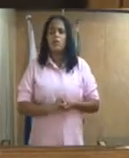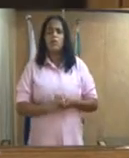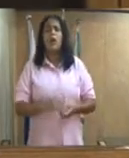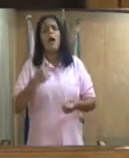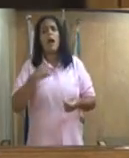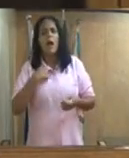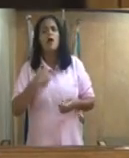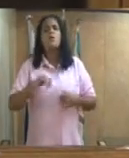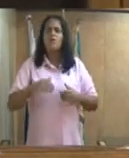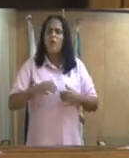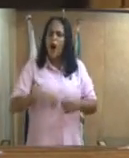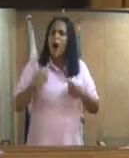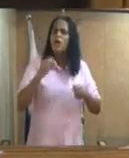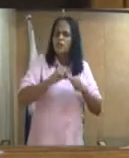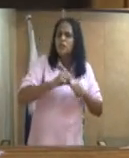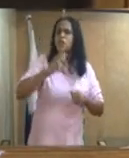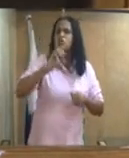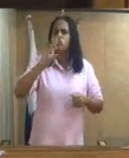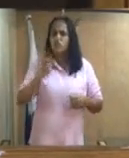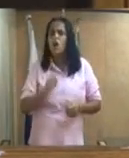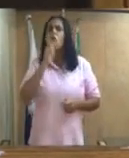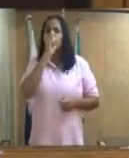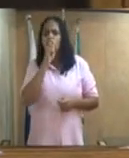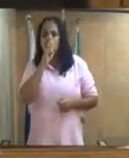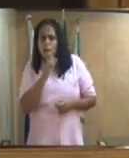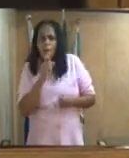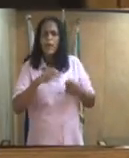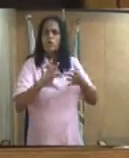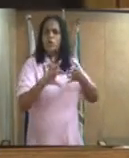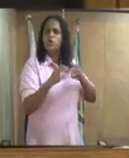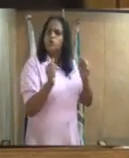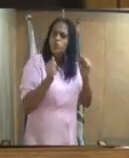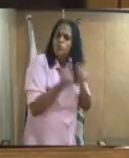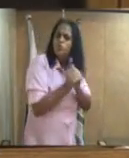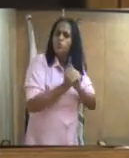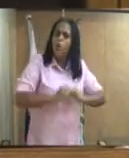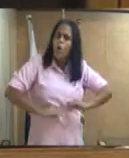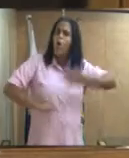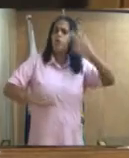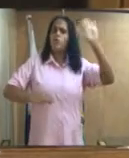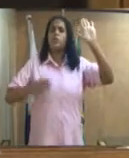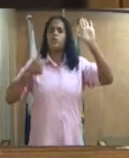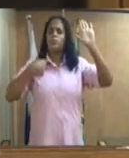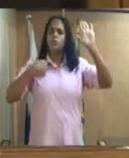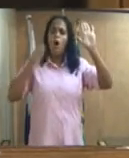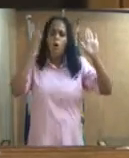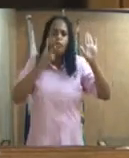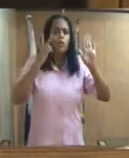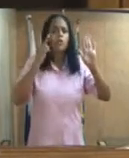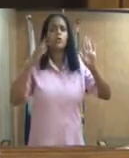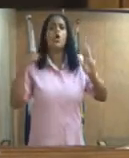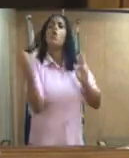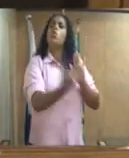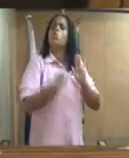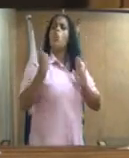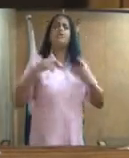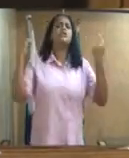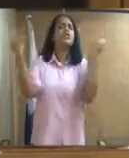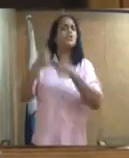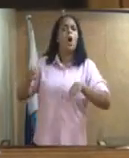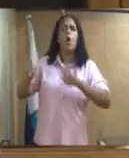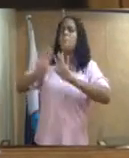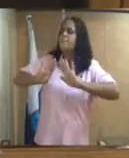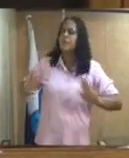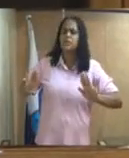que o senhor vai honrar o dia de juramento que eu fiz juntamente com Vossa Excelência. Para que nós não precisamos entrar